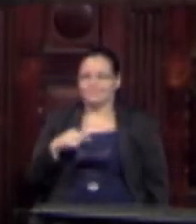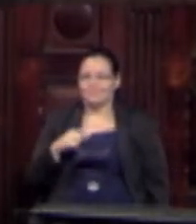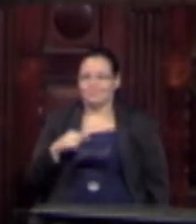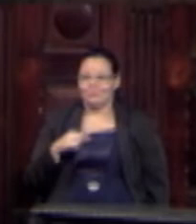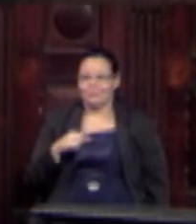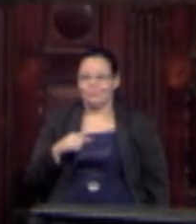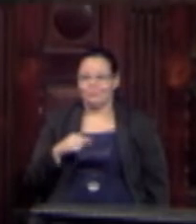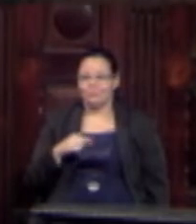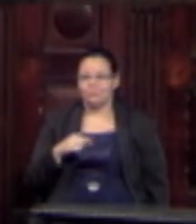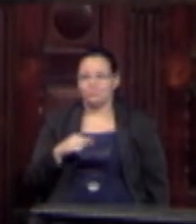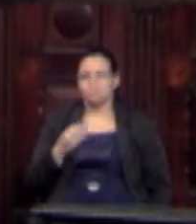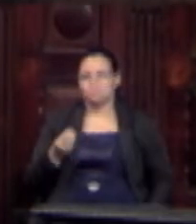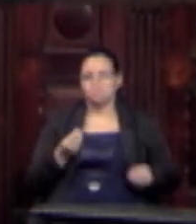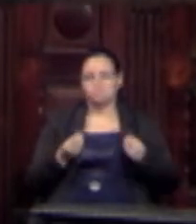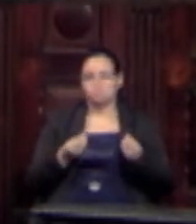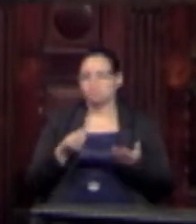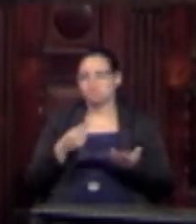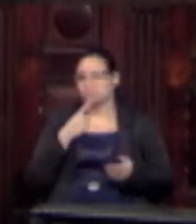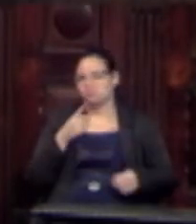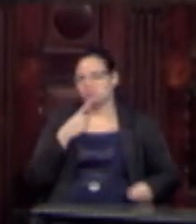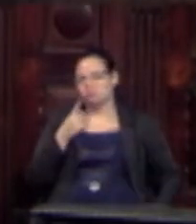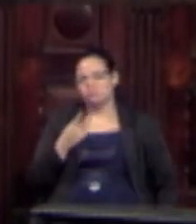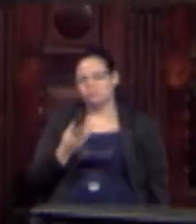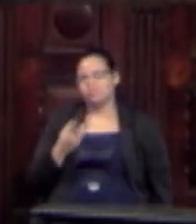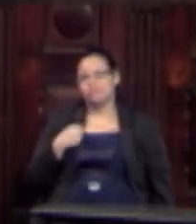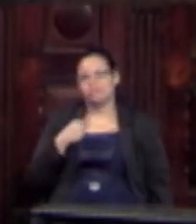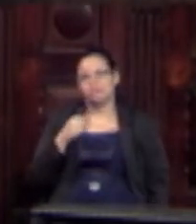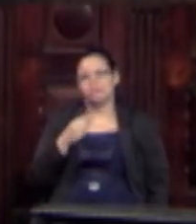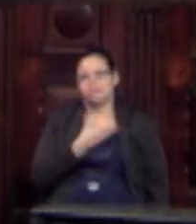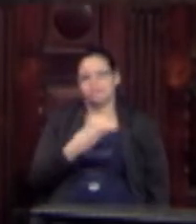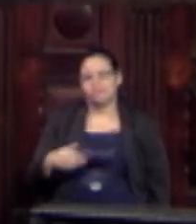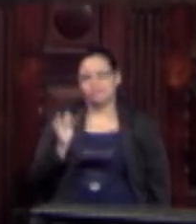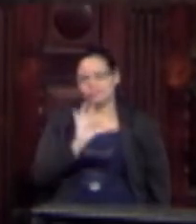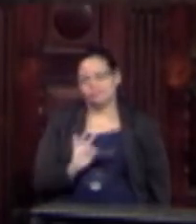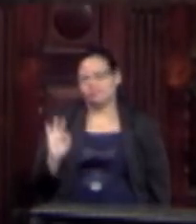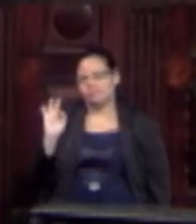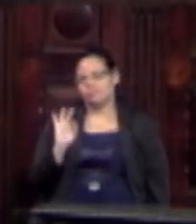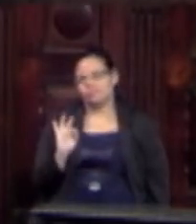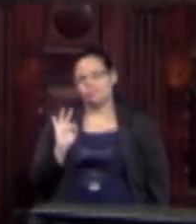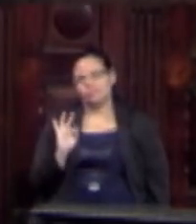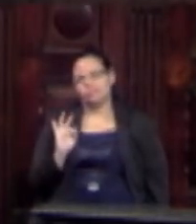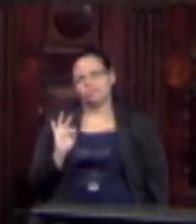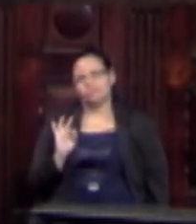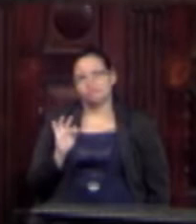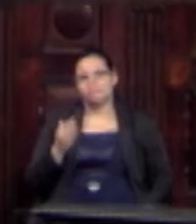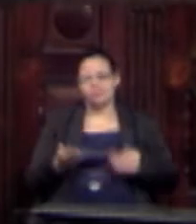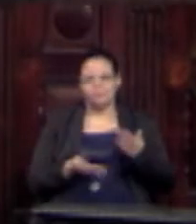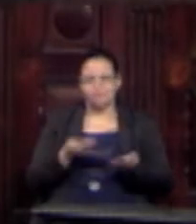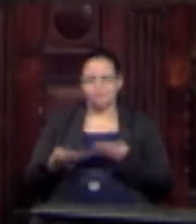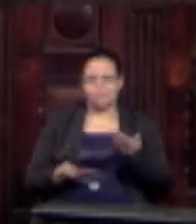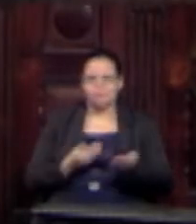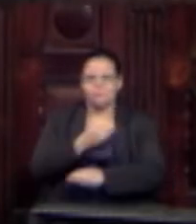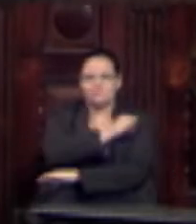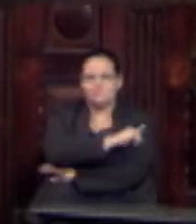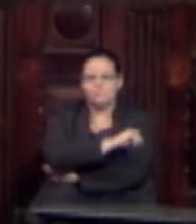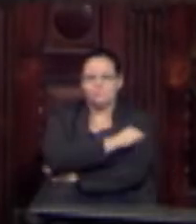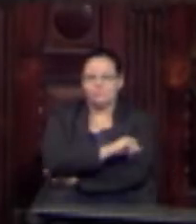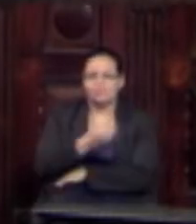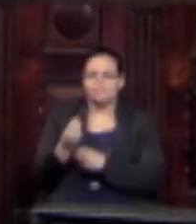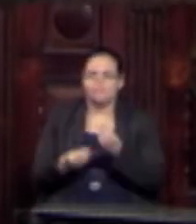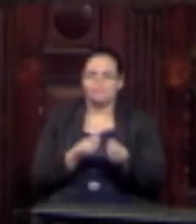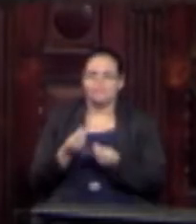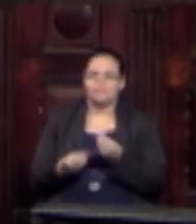o bicho pega. Então, eu vejo que a União trata o Rio como